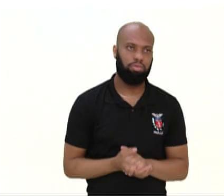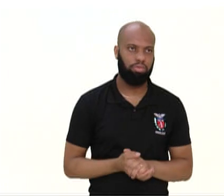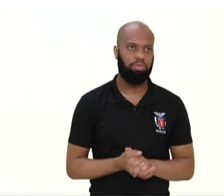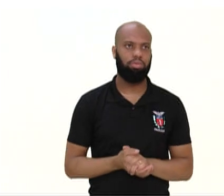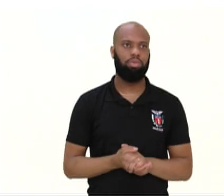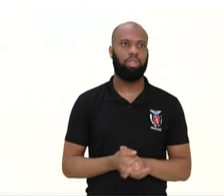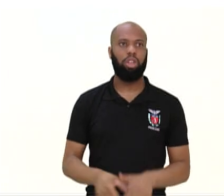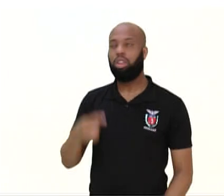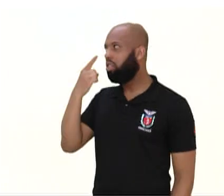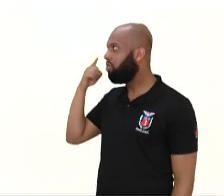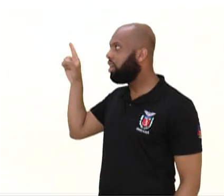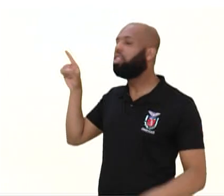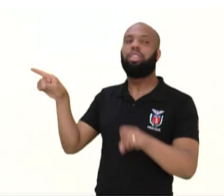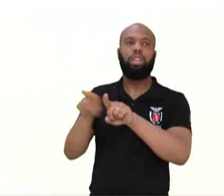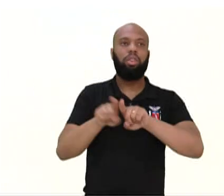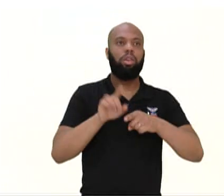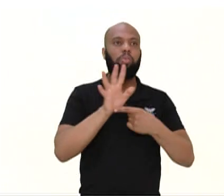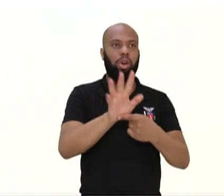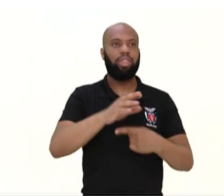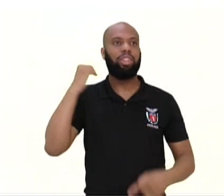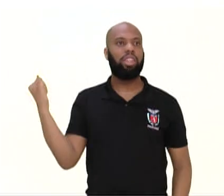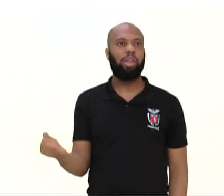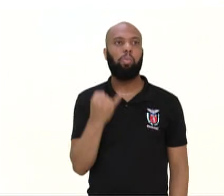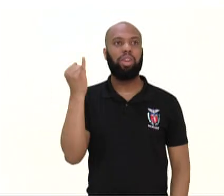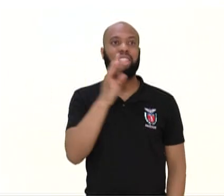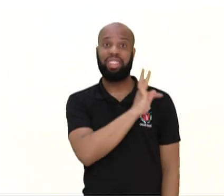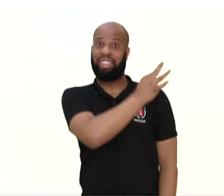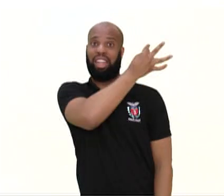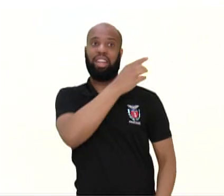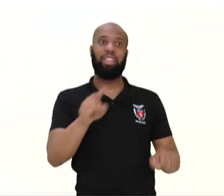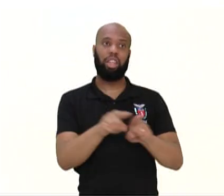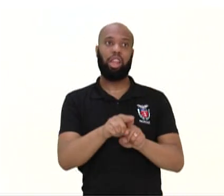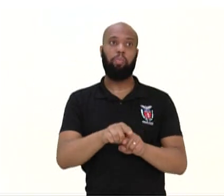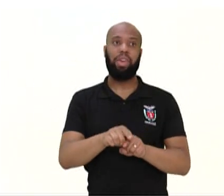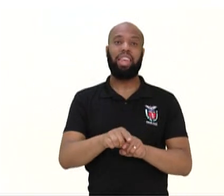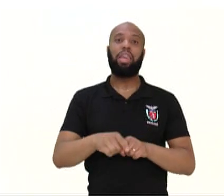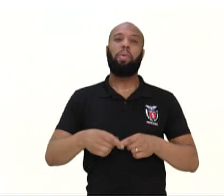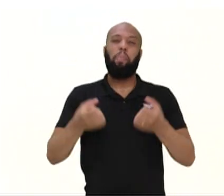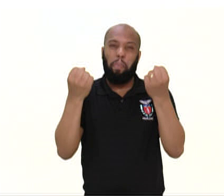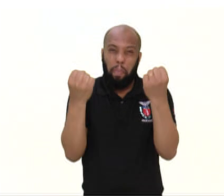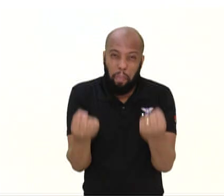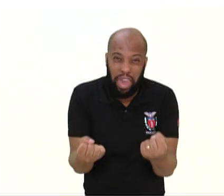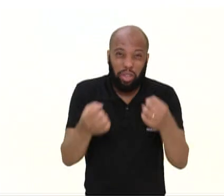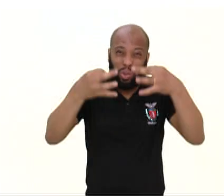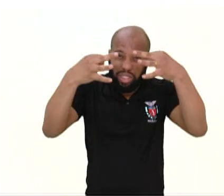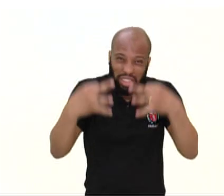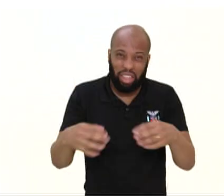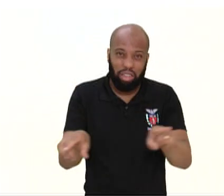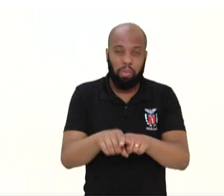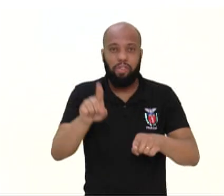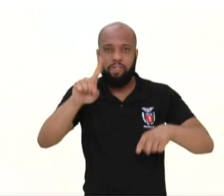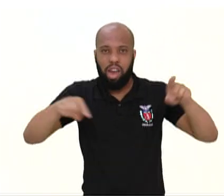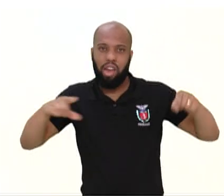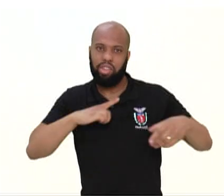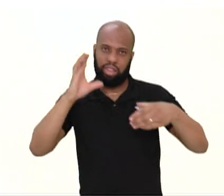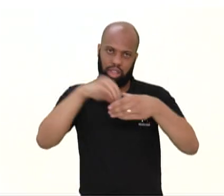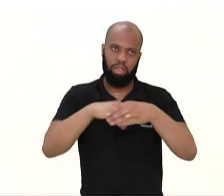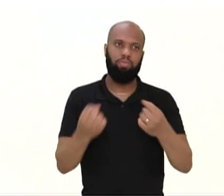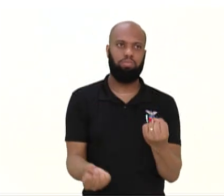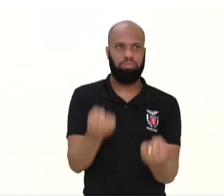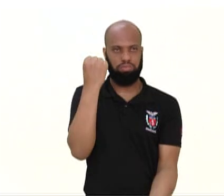E aqui nós temos um GIF para exemplificar a importância da técnica, da progressão das cargas e outras variáveis no ambiente de